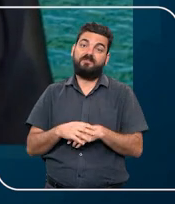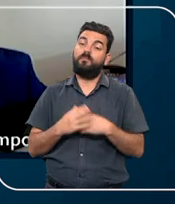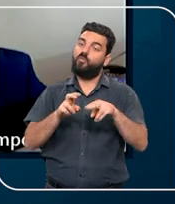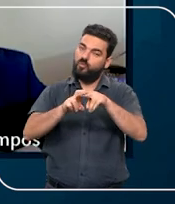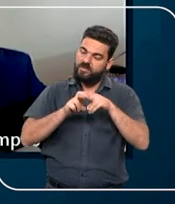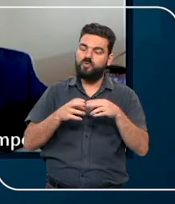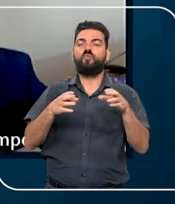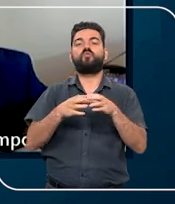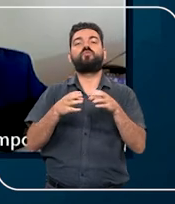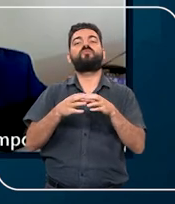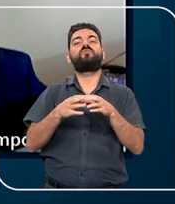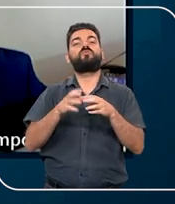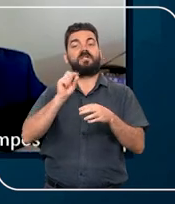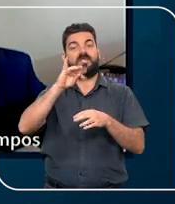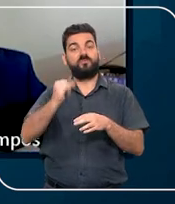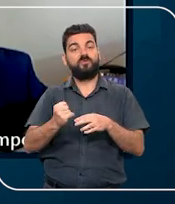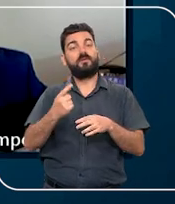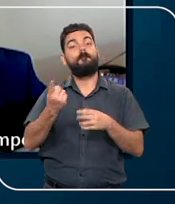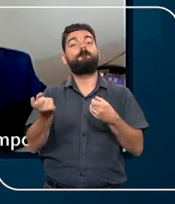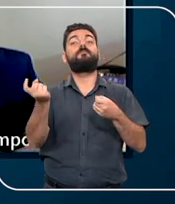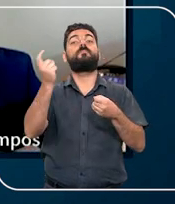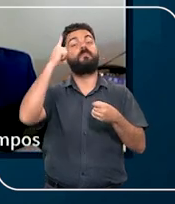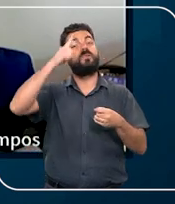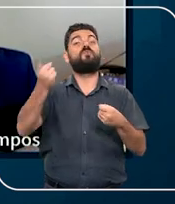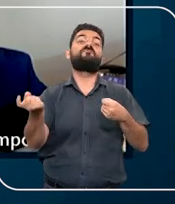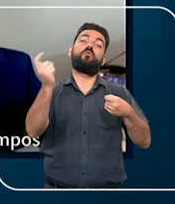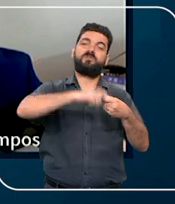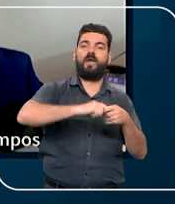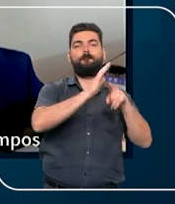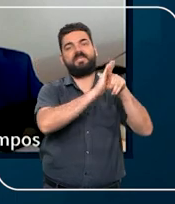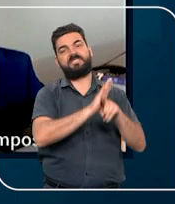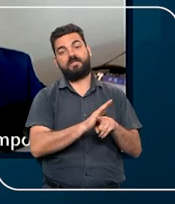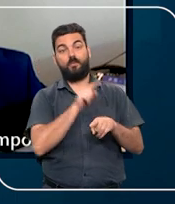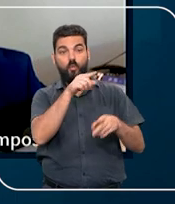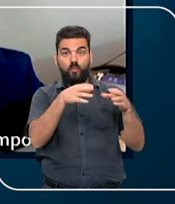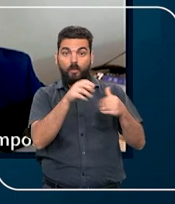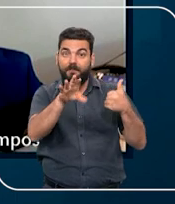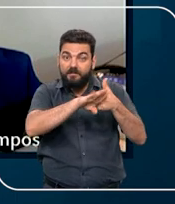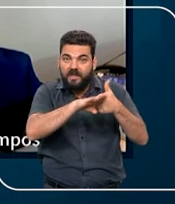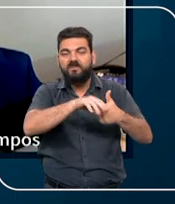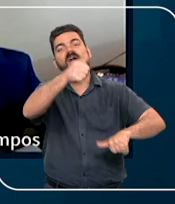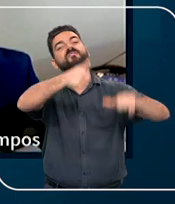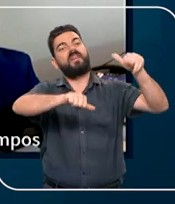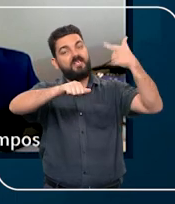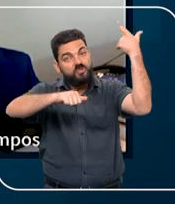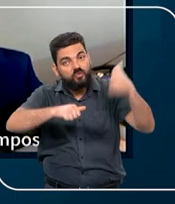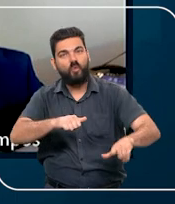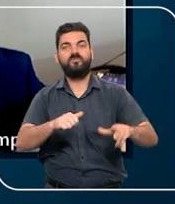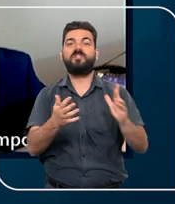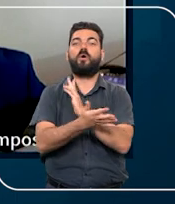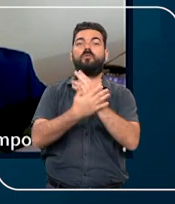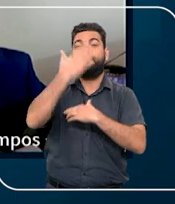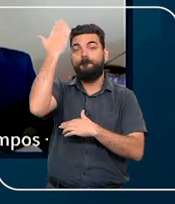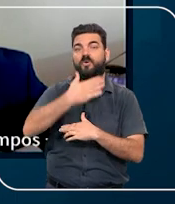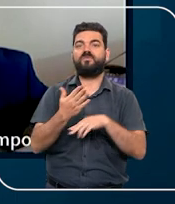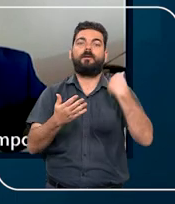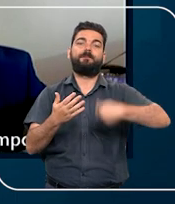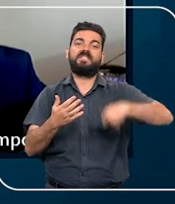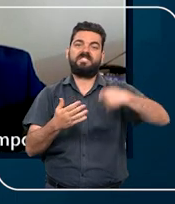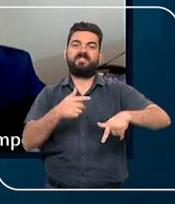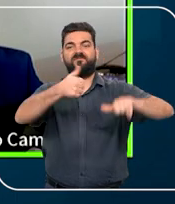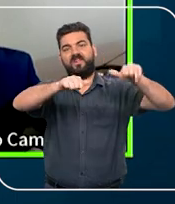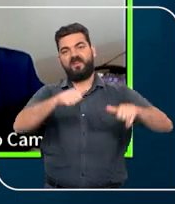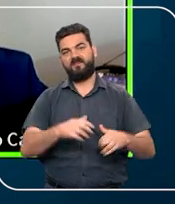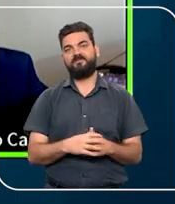omissão com isso o colegiado determinou a realização de novo julgamento para que a corte de origem considere provas que não